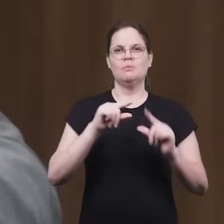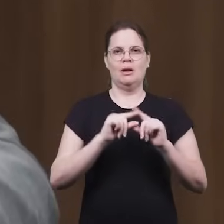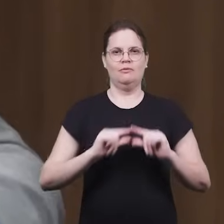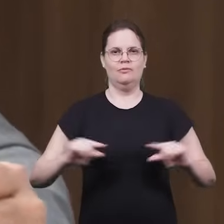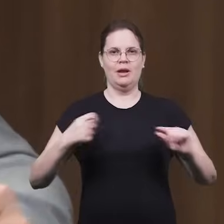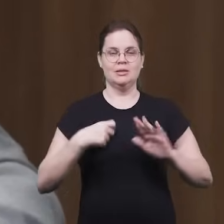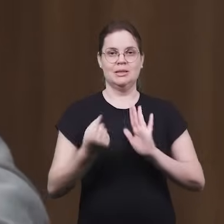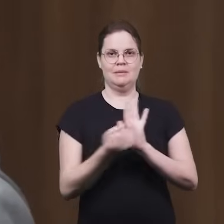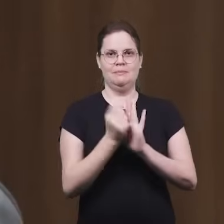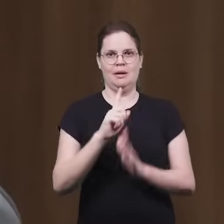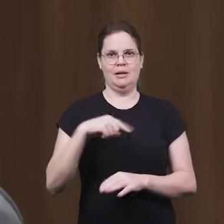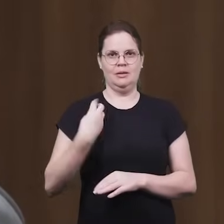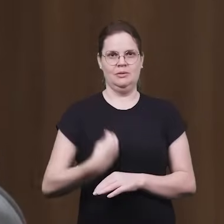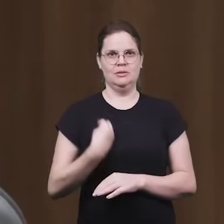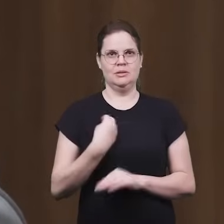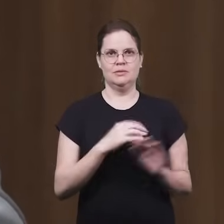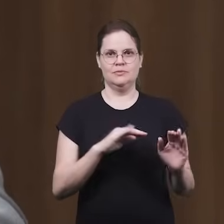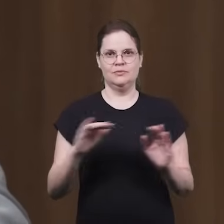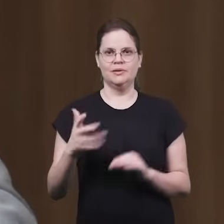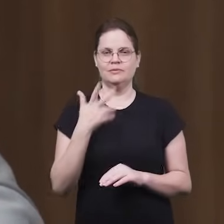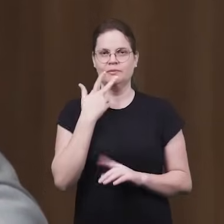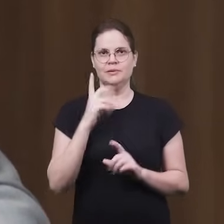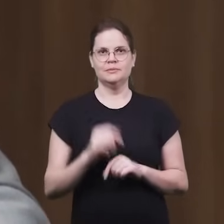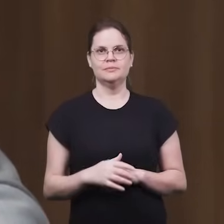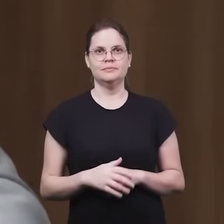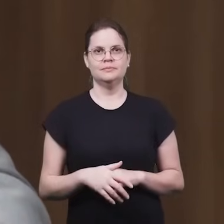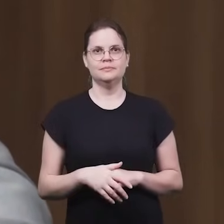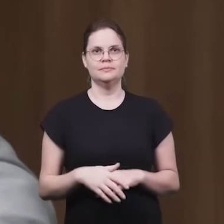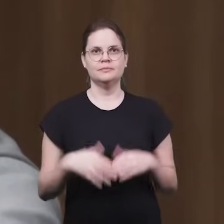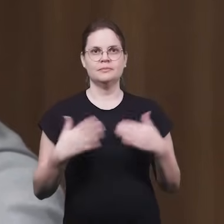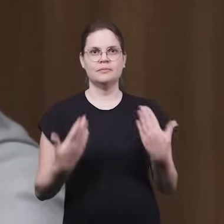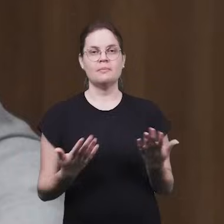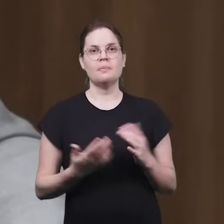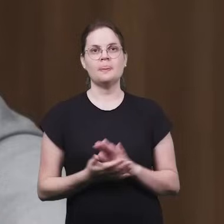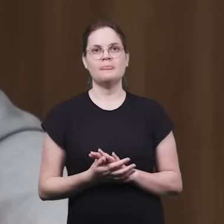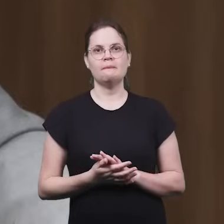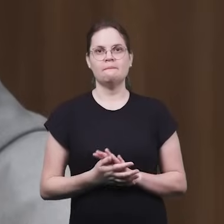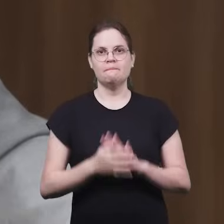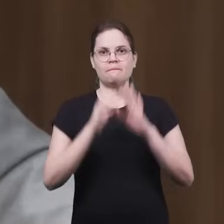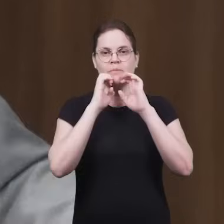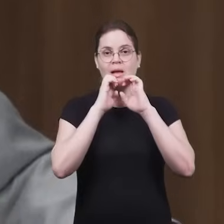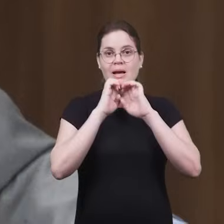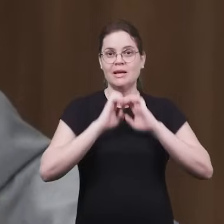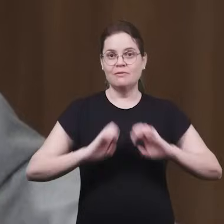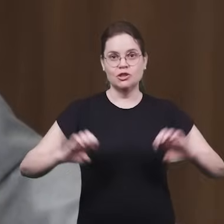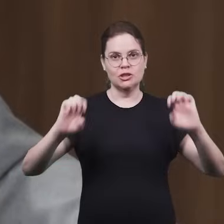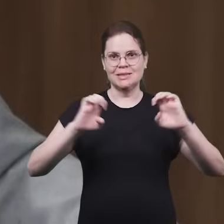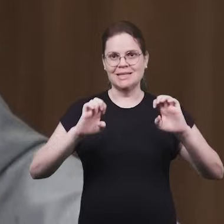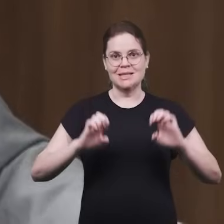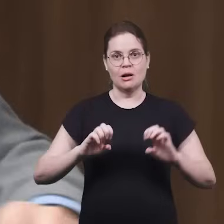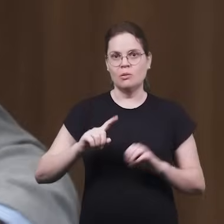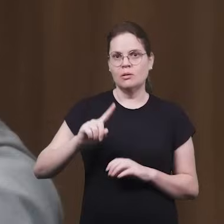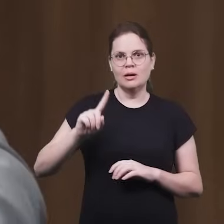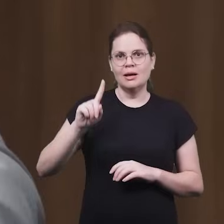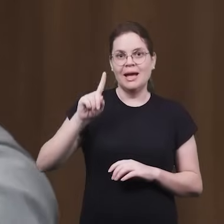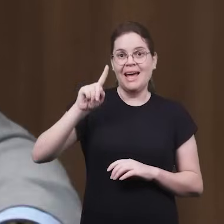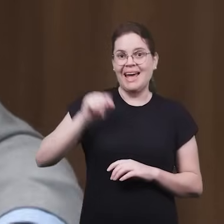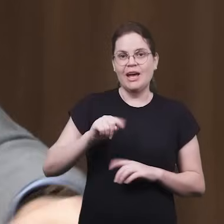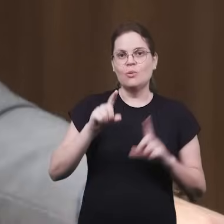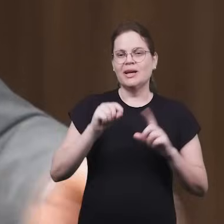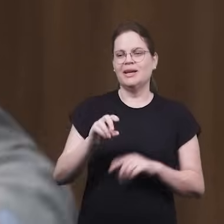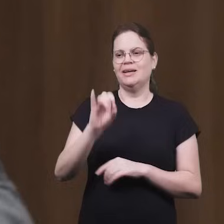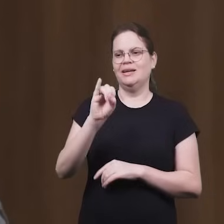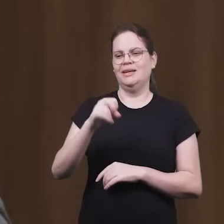que a gente não esquece nunca. Ela diz assim, a evangelização é inerente ao servo de Deus. Eu aprendi o significado da